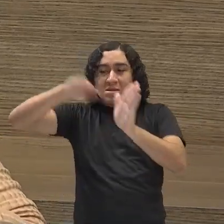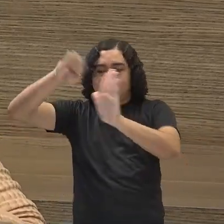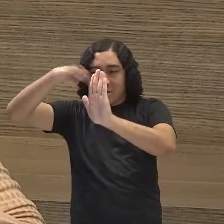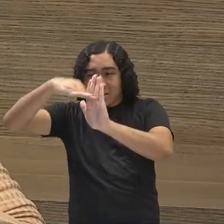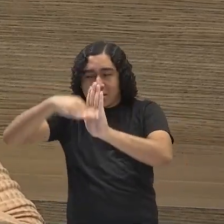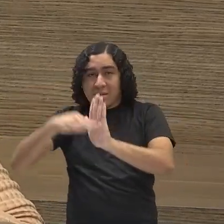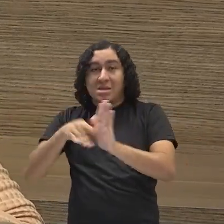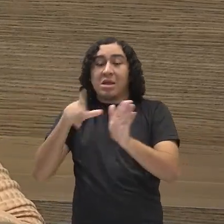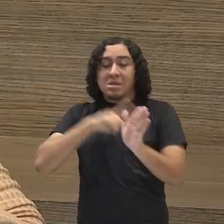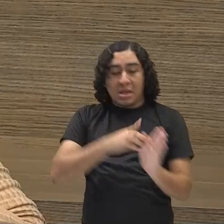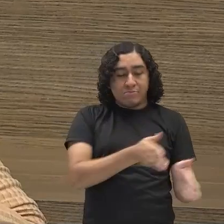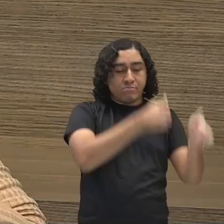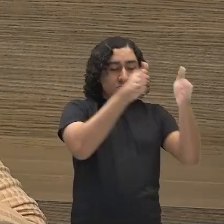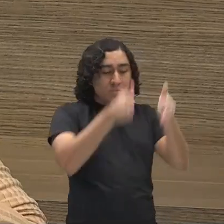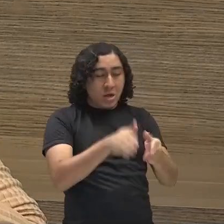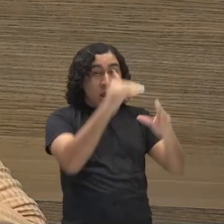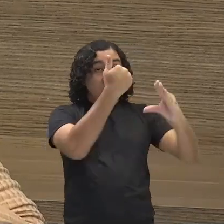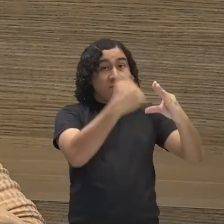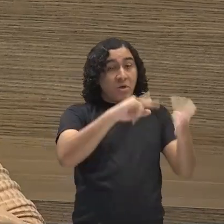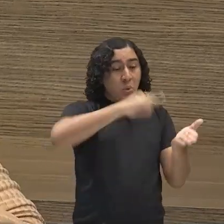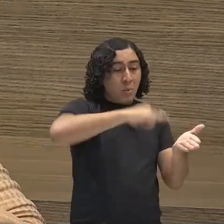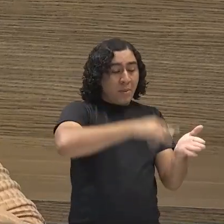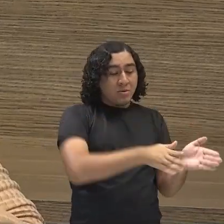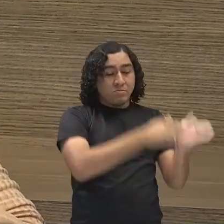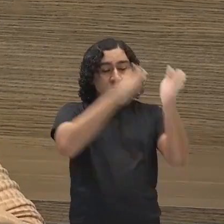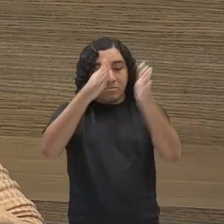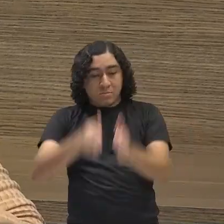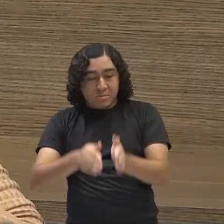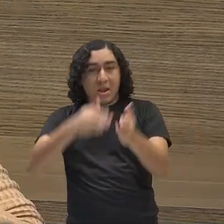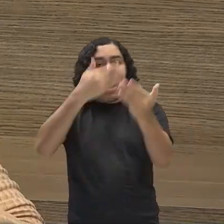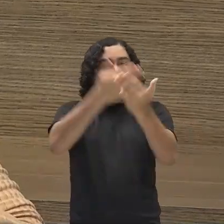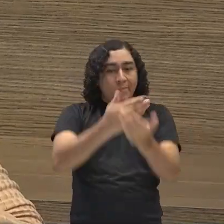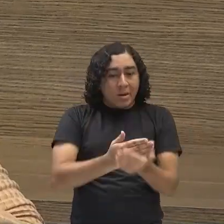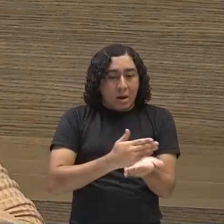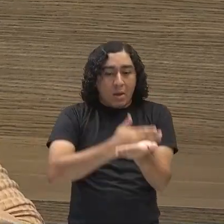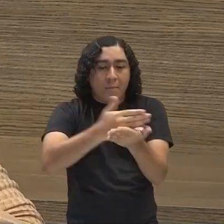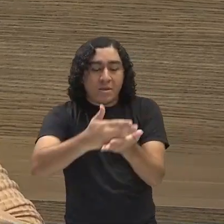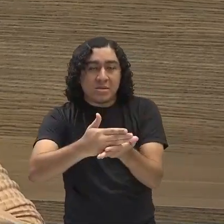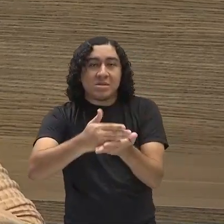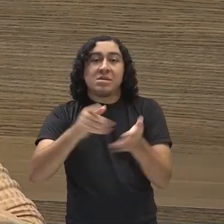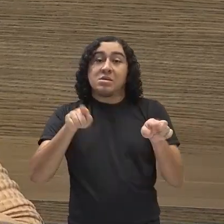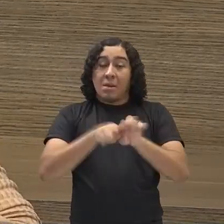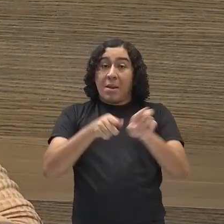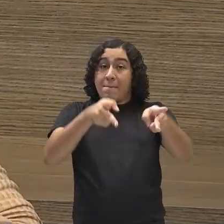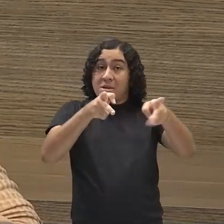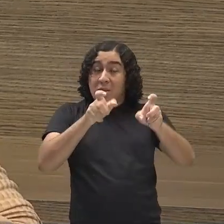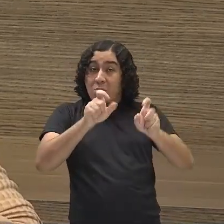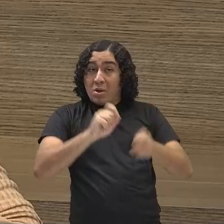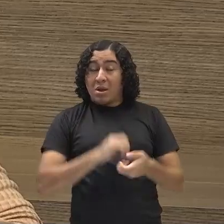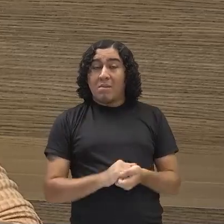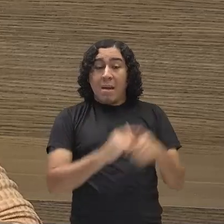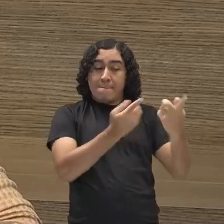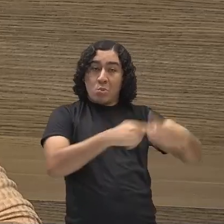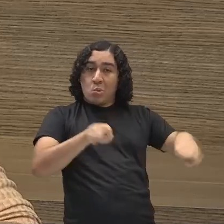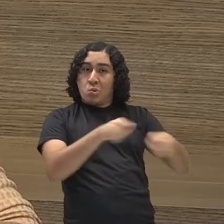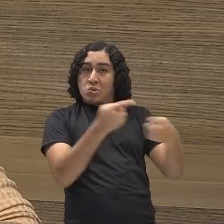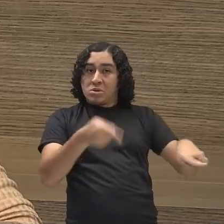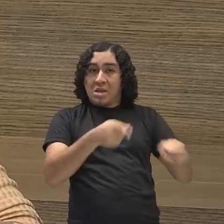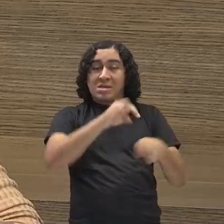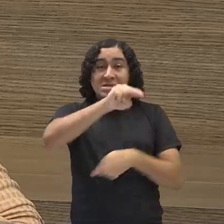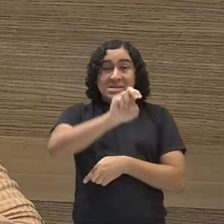envio de material, a gente tem horário para iniciar, tanto com os hinos. Vocês observam que os hinos eles iniciam 5 minutos antes de iniciar a